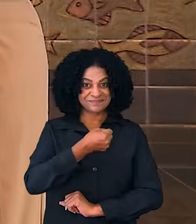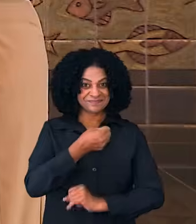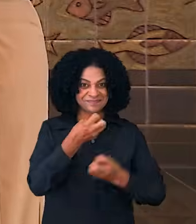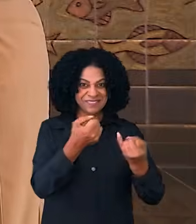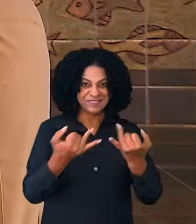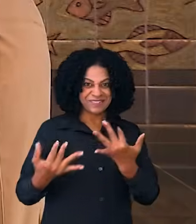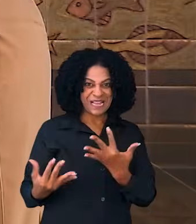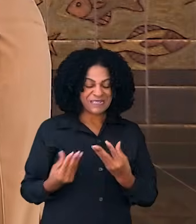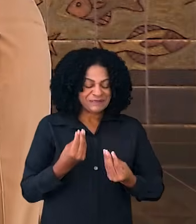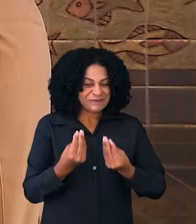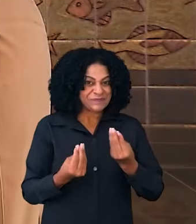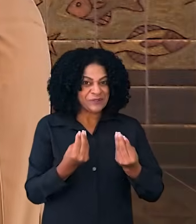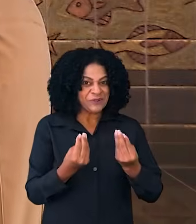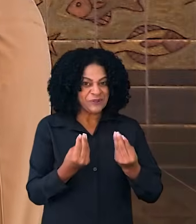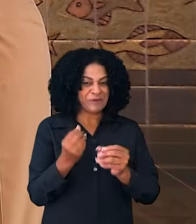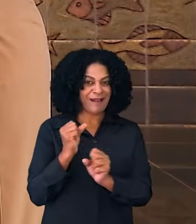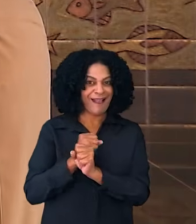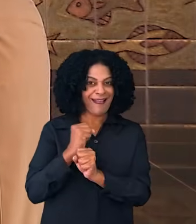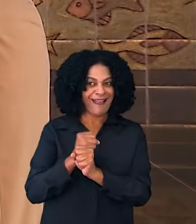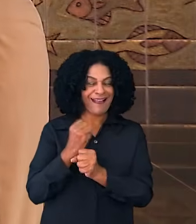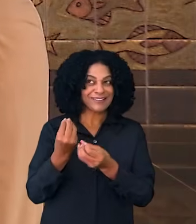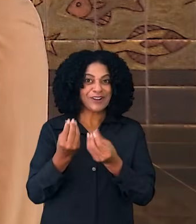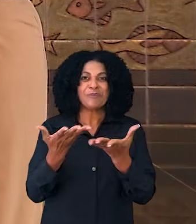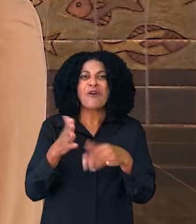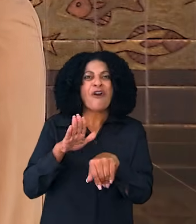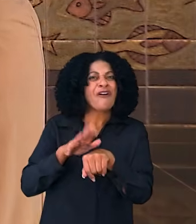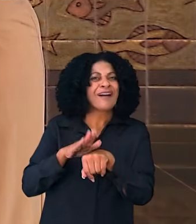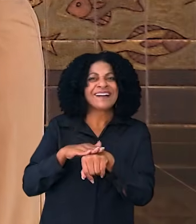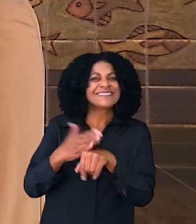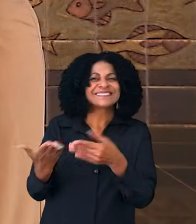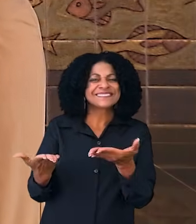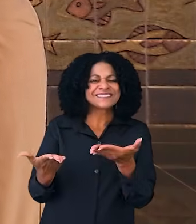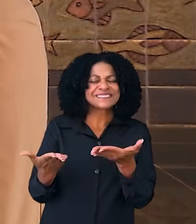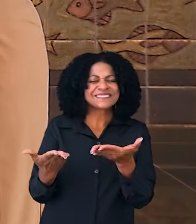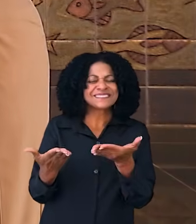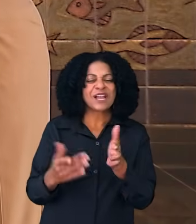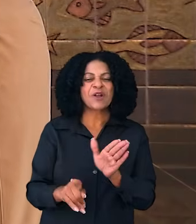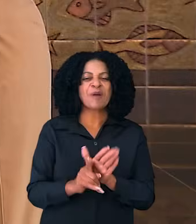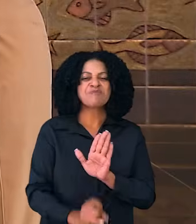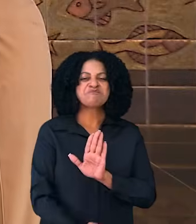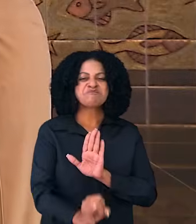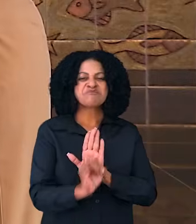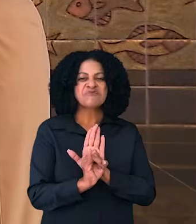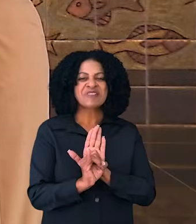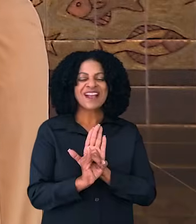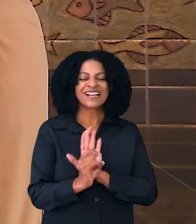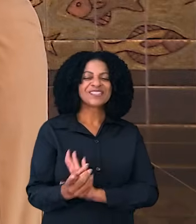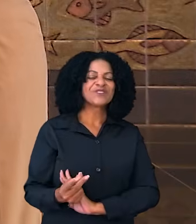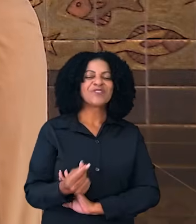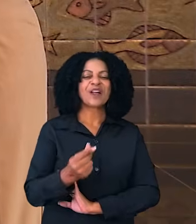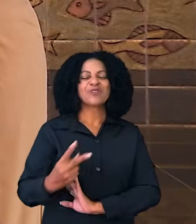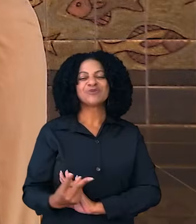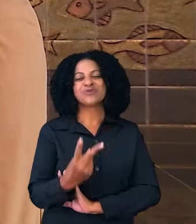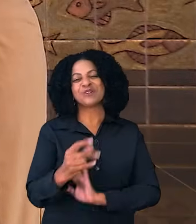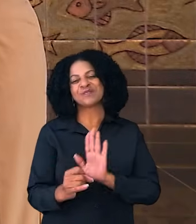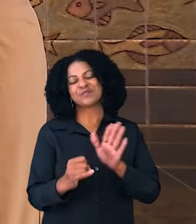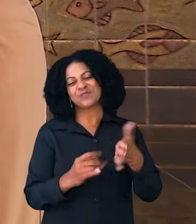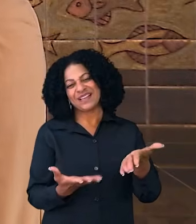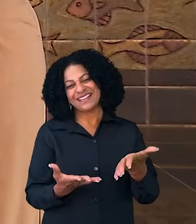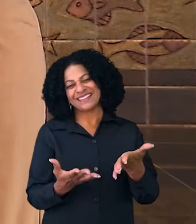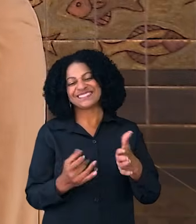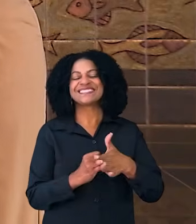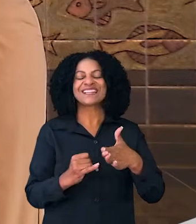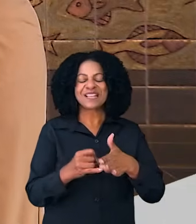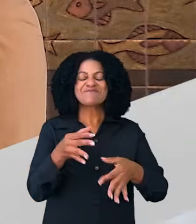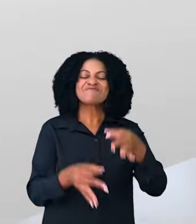como que uma obra que carrega os traços de Oscar Niemeyer está ligada com a identidade e o valor social e humano da Justiça do Trabalho.